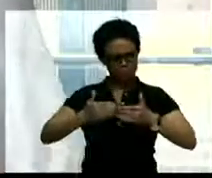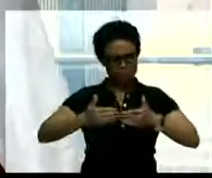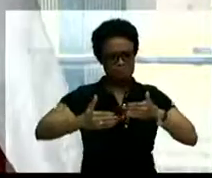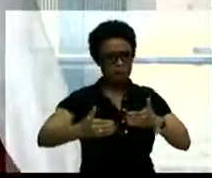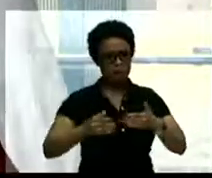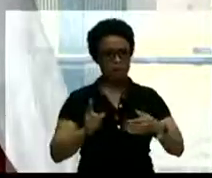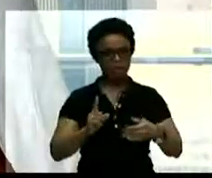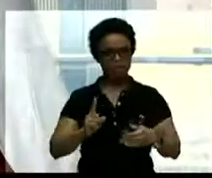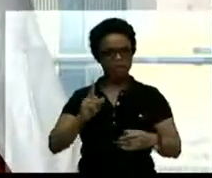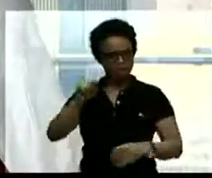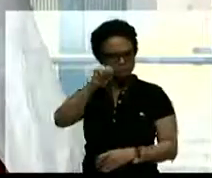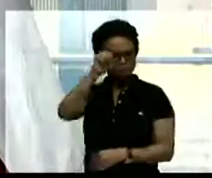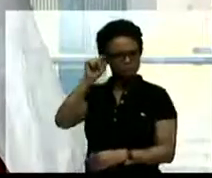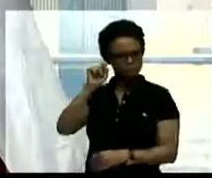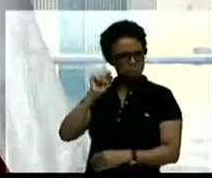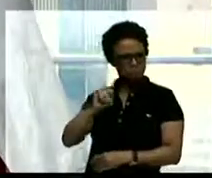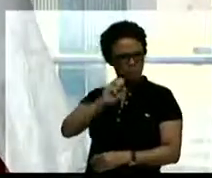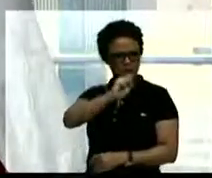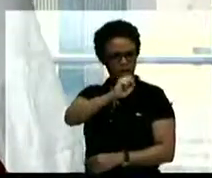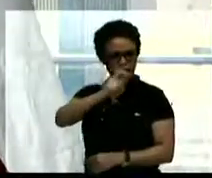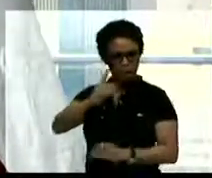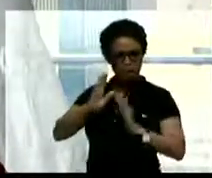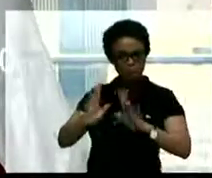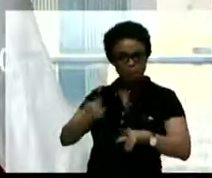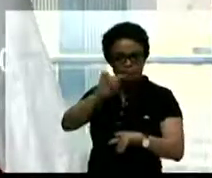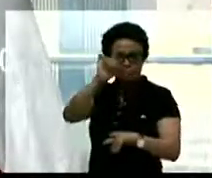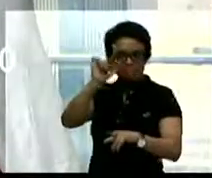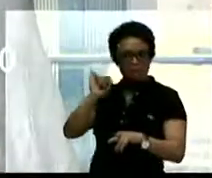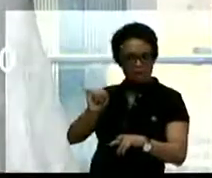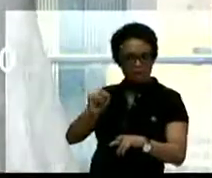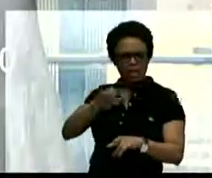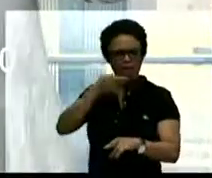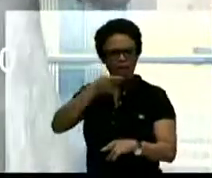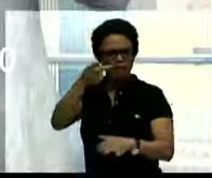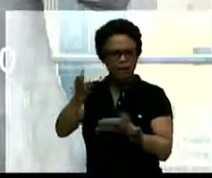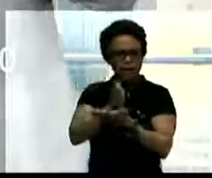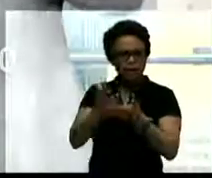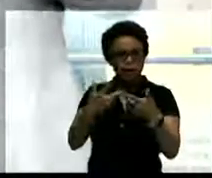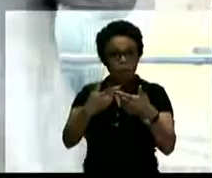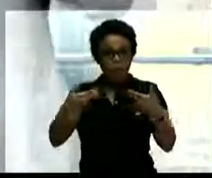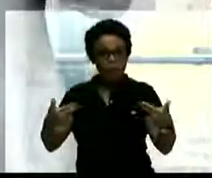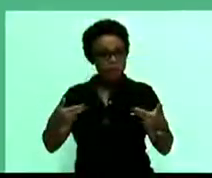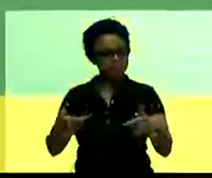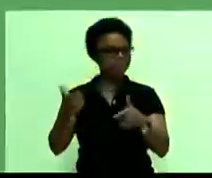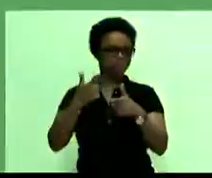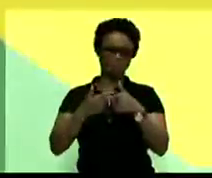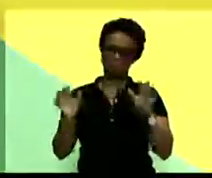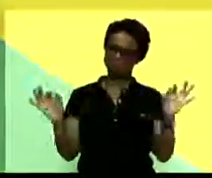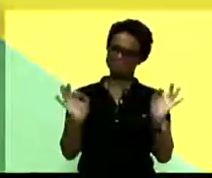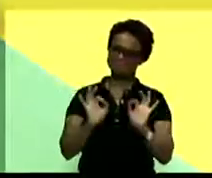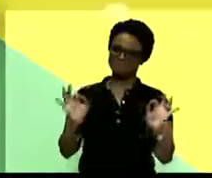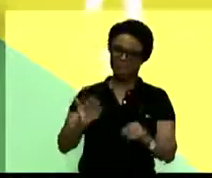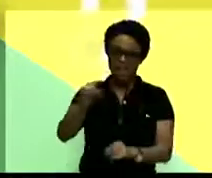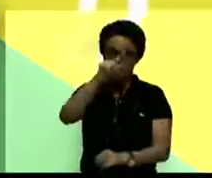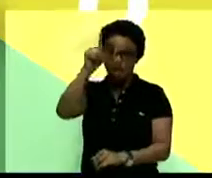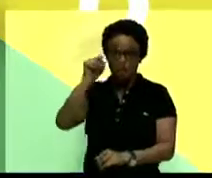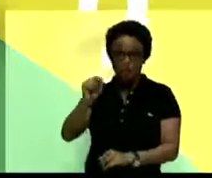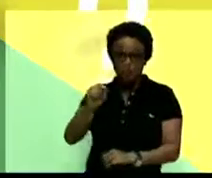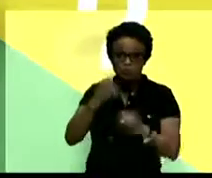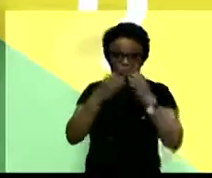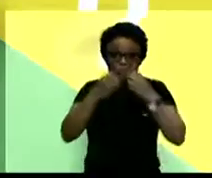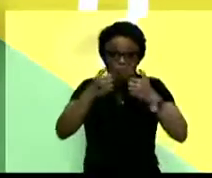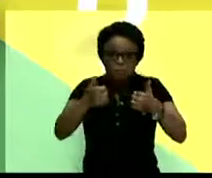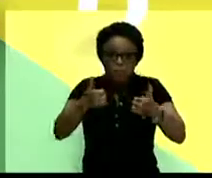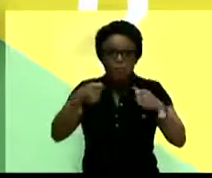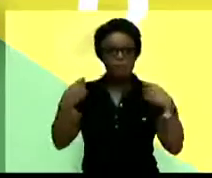ficou com alguma dúvida nesta SP? Você tem algum comentário a fazer? Sem problemas, ter dúvida é um bom sinal.